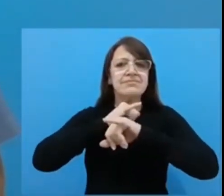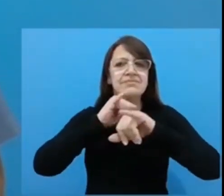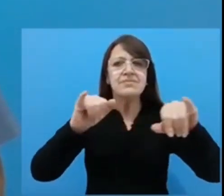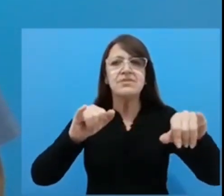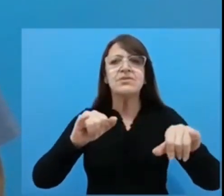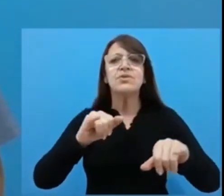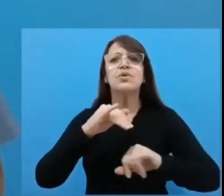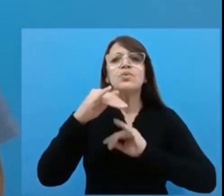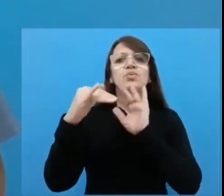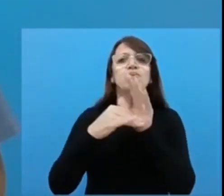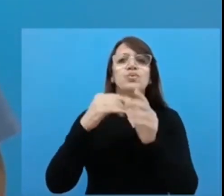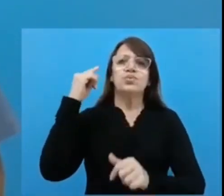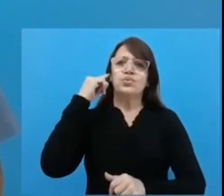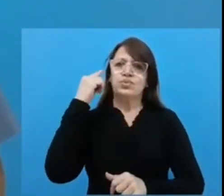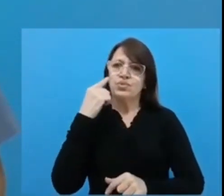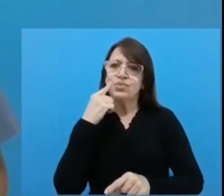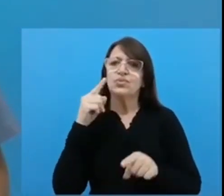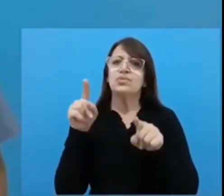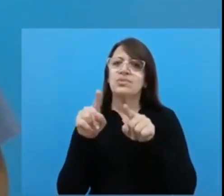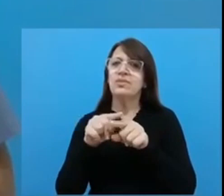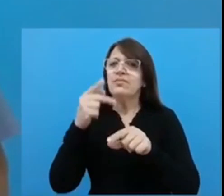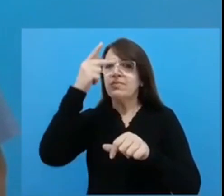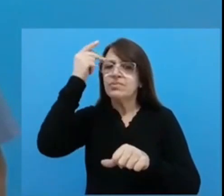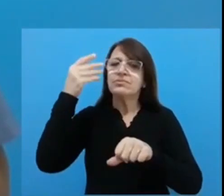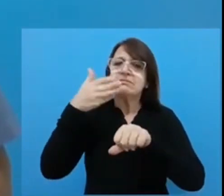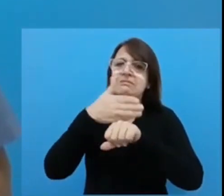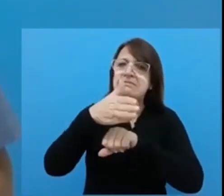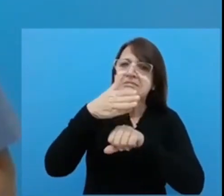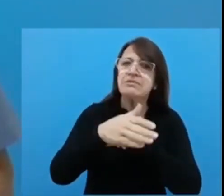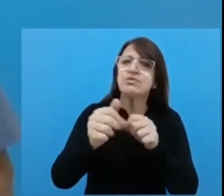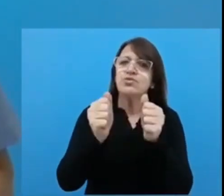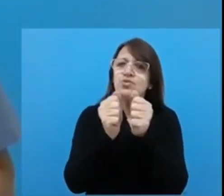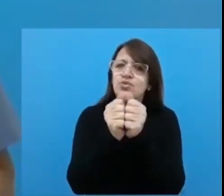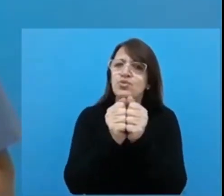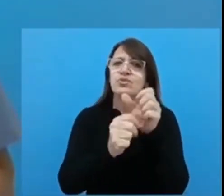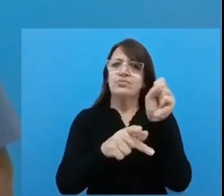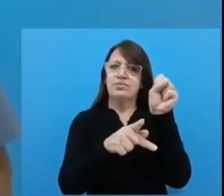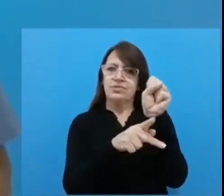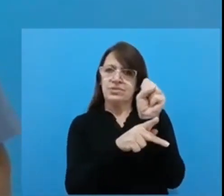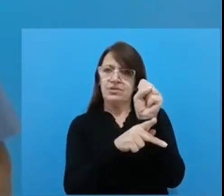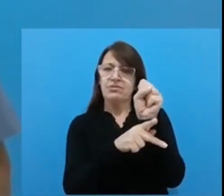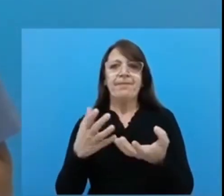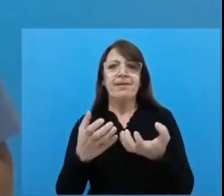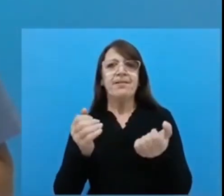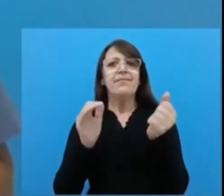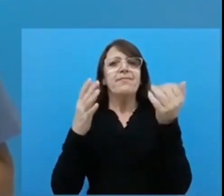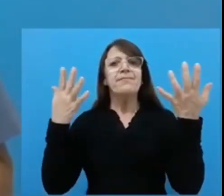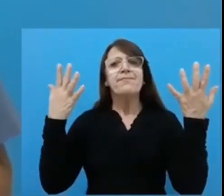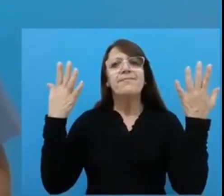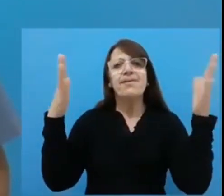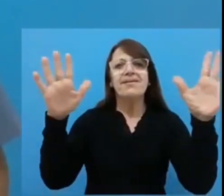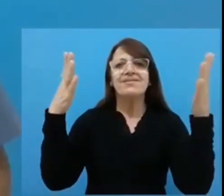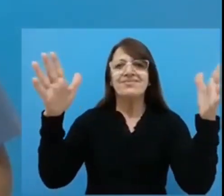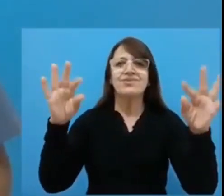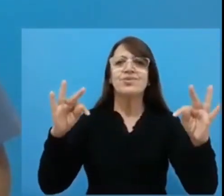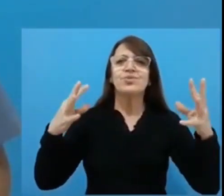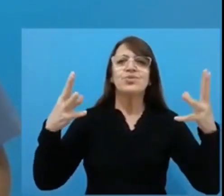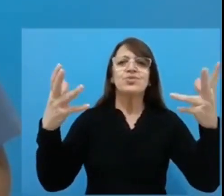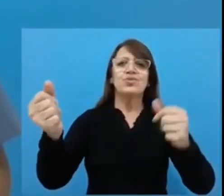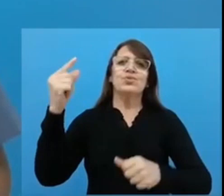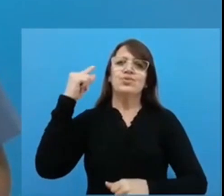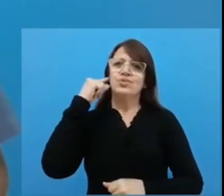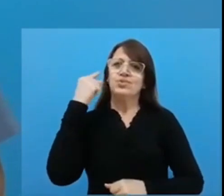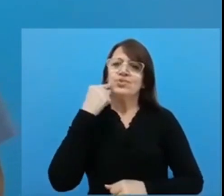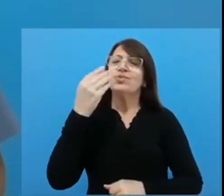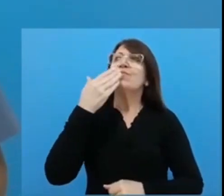para todos os surdos e para aqueles que fazem parte também das pastorais aqui na nossa diocese. Nós queremos parabenizá-los,